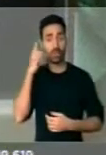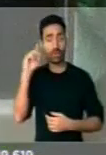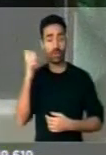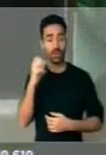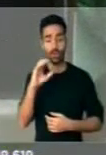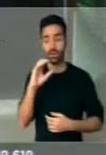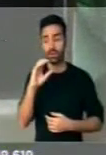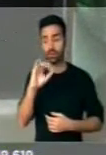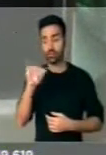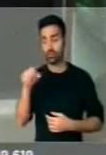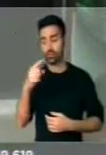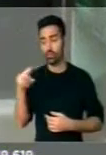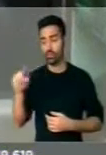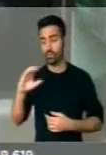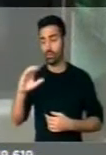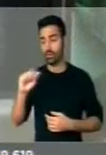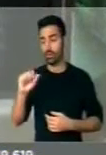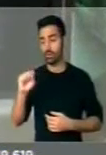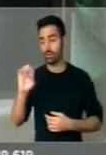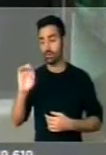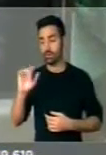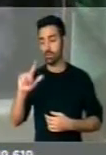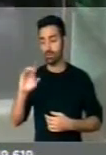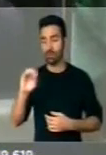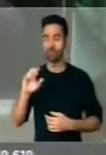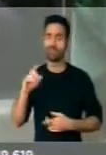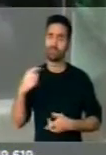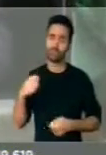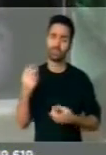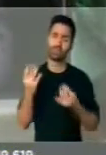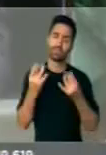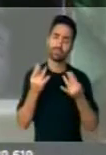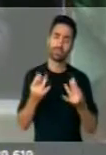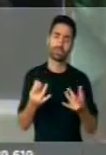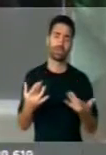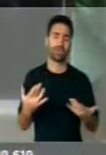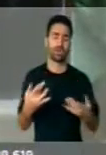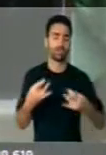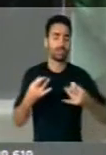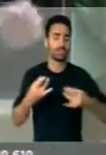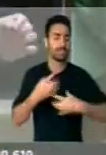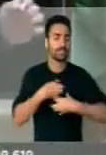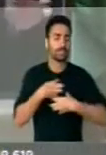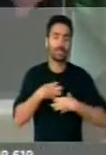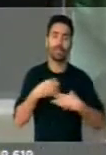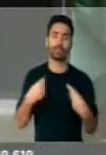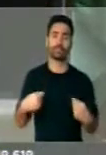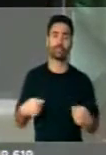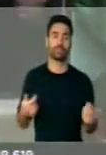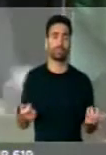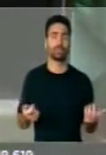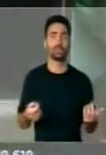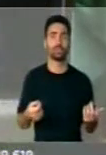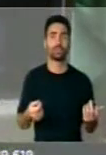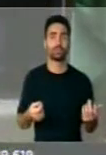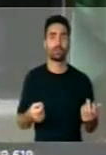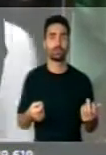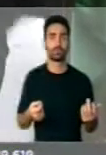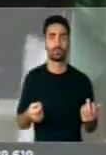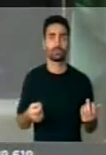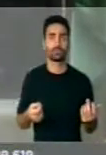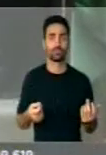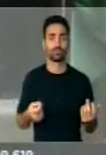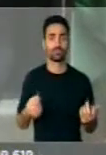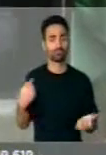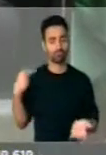João Castelo do Maranhão? Essa sensibilidade tem que ser dita, vinda aqui à frente da Câmara dos